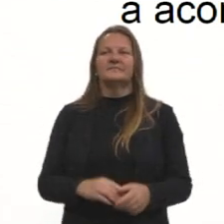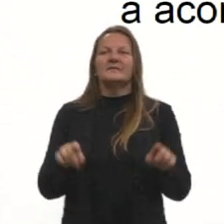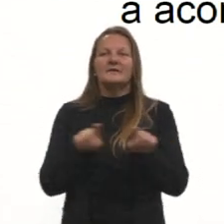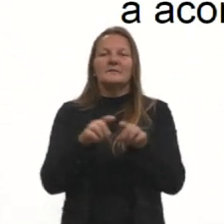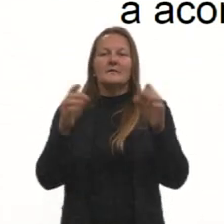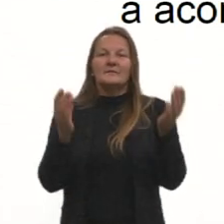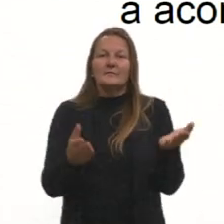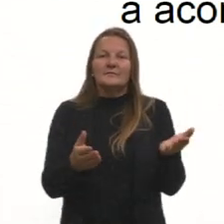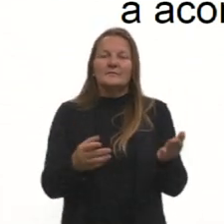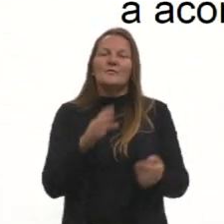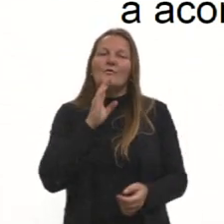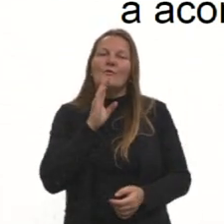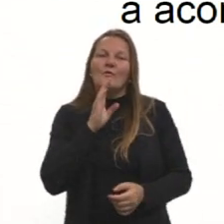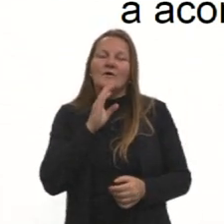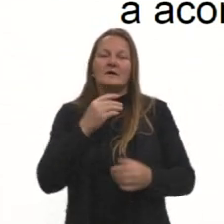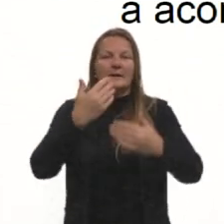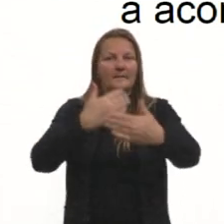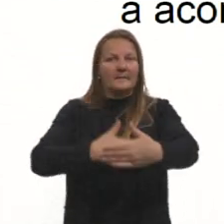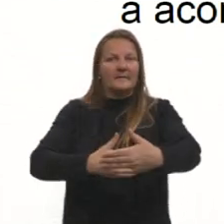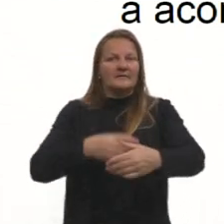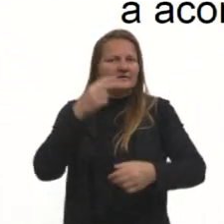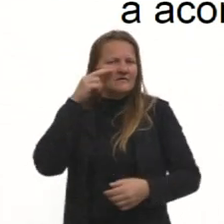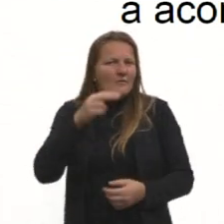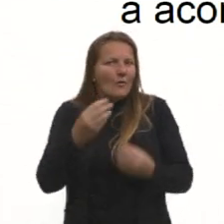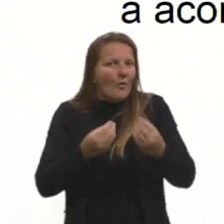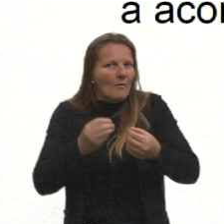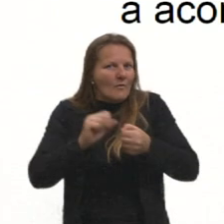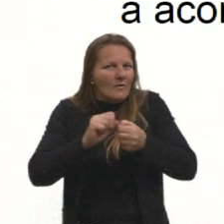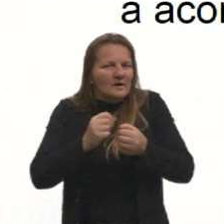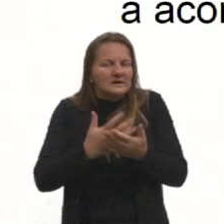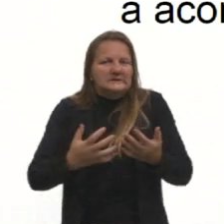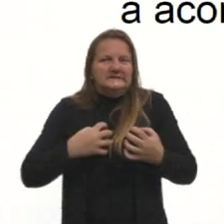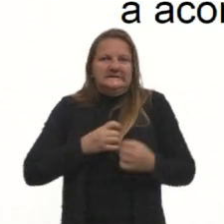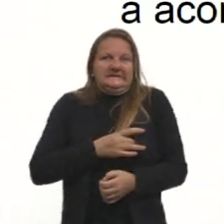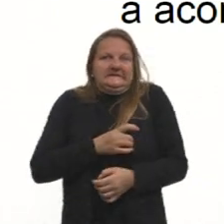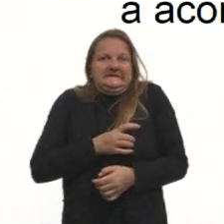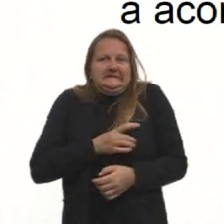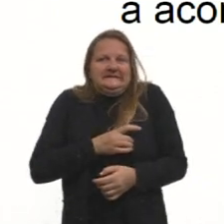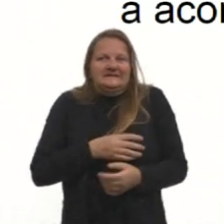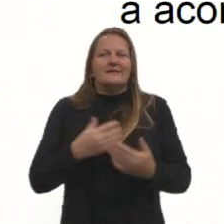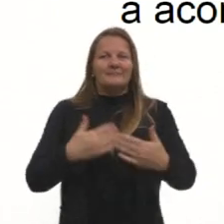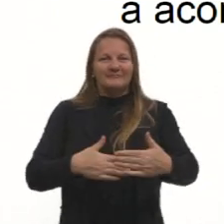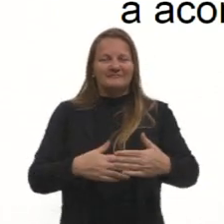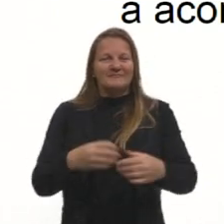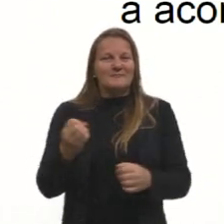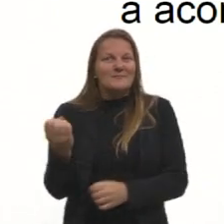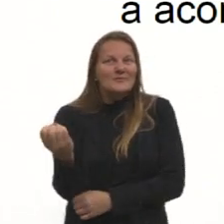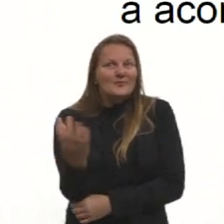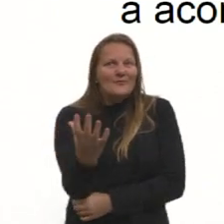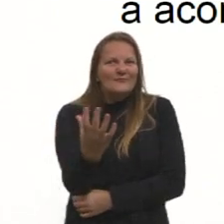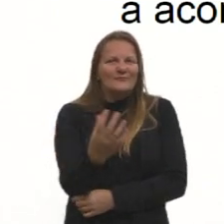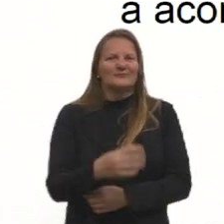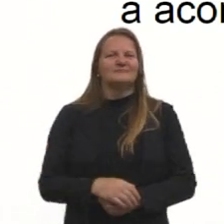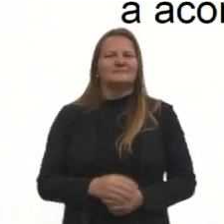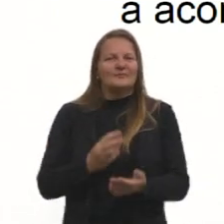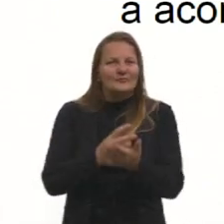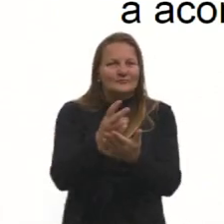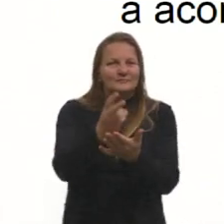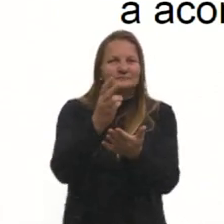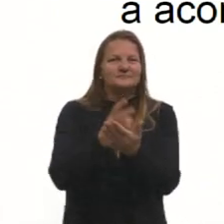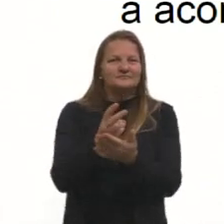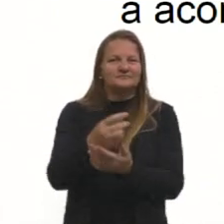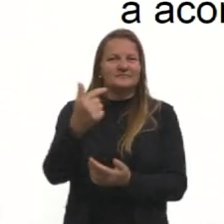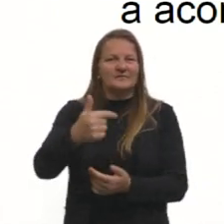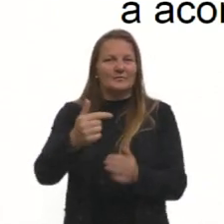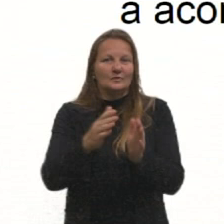né Nós já conhecemos aí a prova já vimos como é já perdemos aquele medo por ser algo novo então vamos lá dar continuidade na